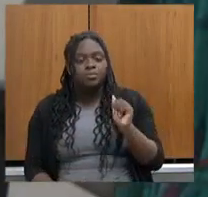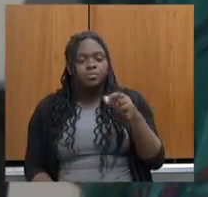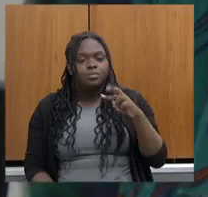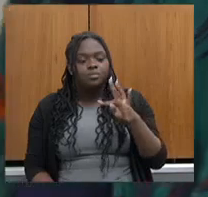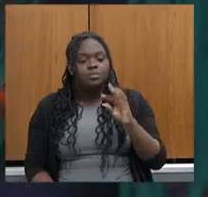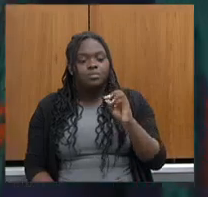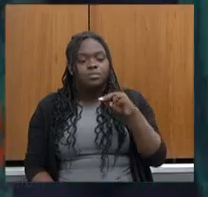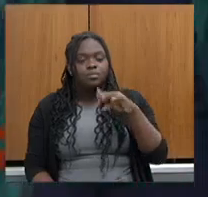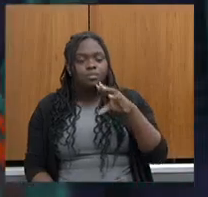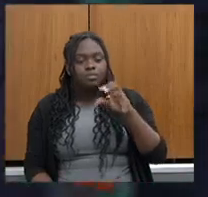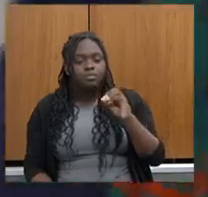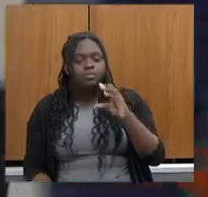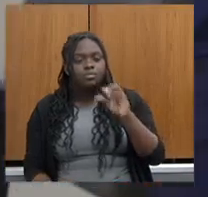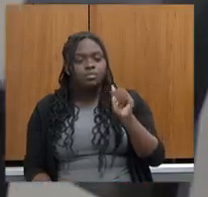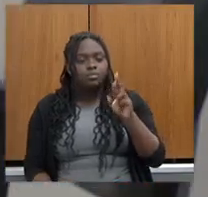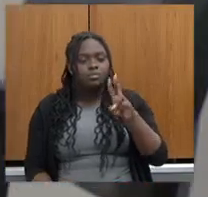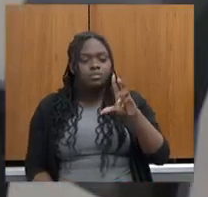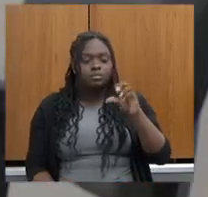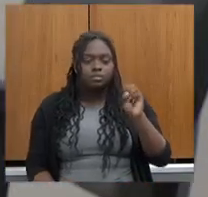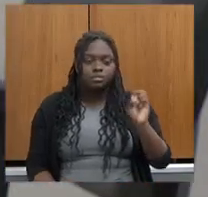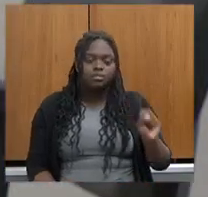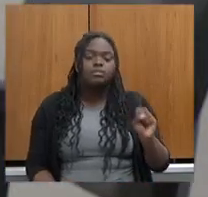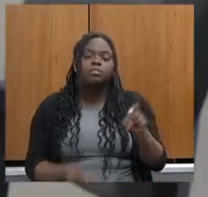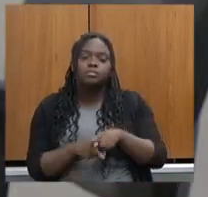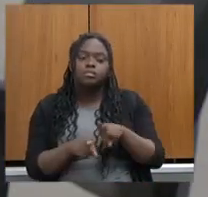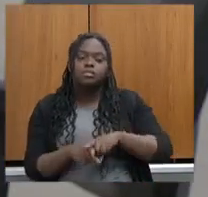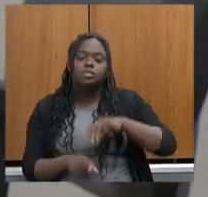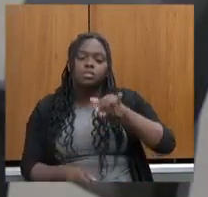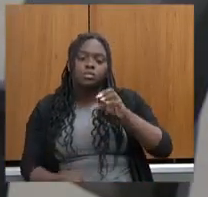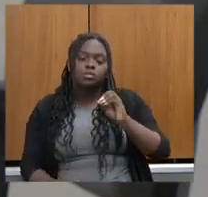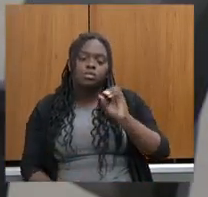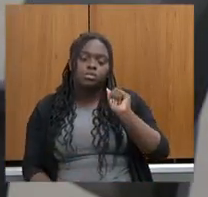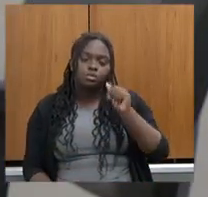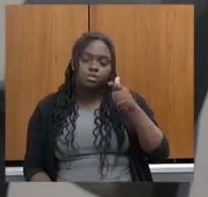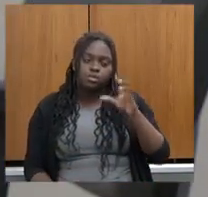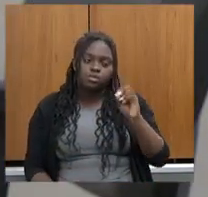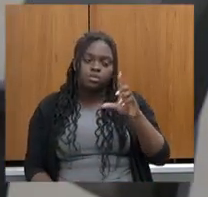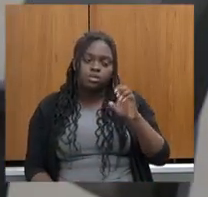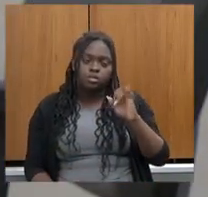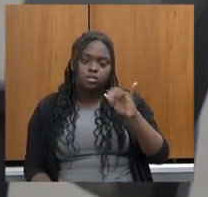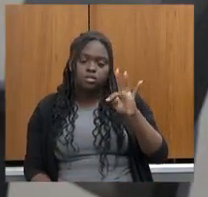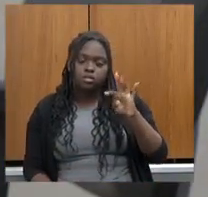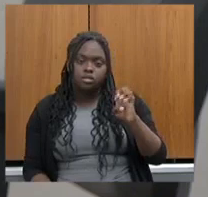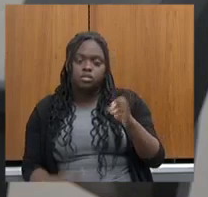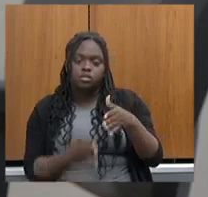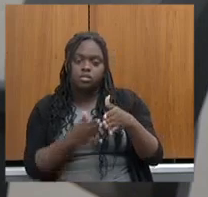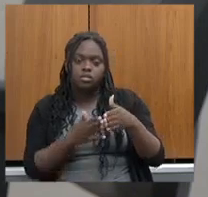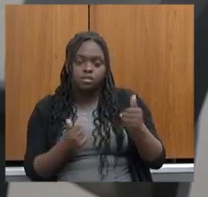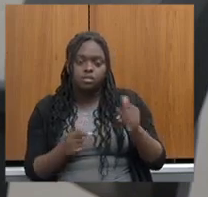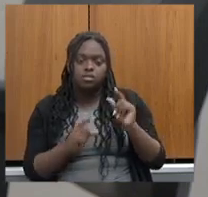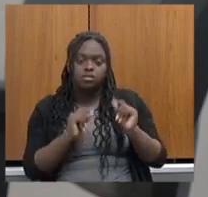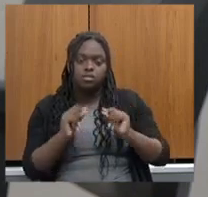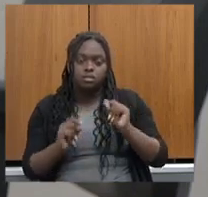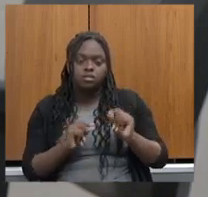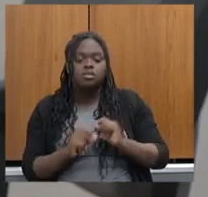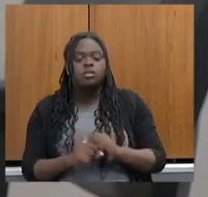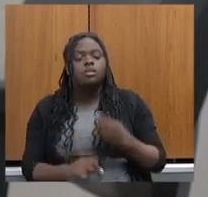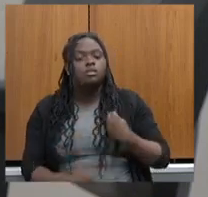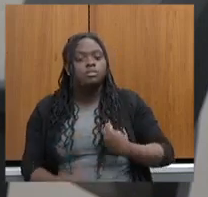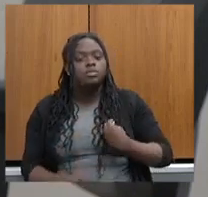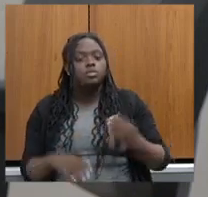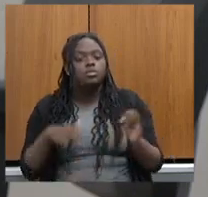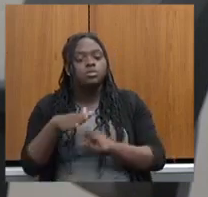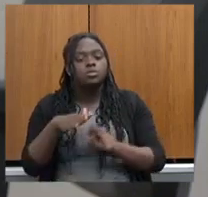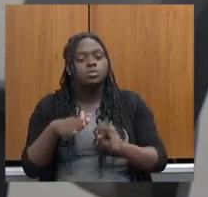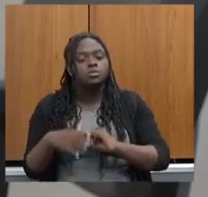Arantes sargento Rodrigues João Leite Bruno seja encaminhar o corpo de bombeiro militar pedido de providência para contornar o DF de efetivo presente na Instituição Considerando